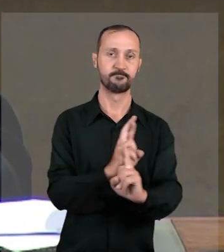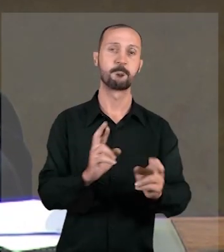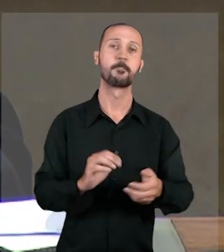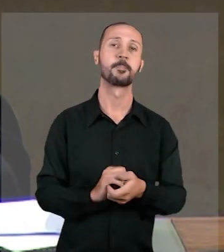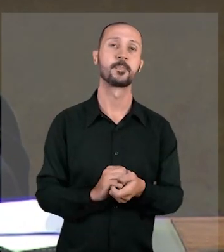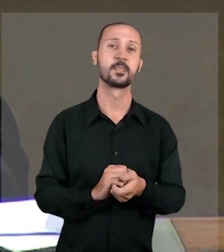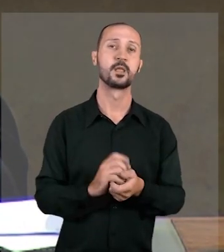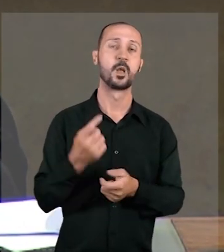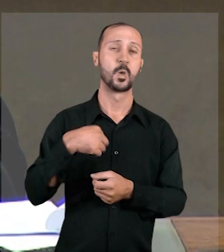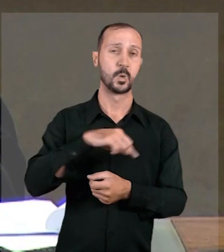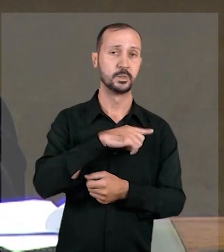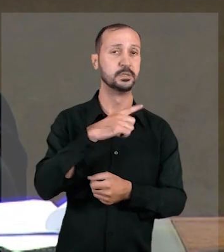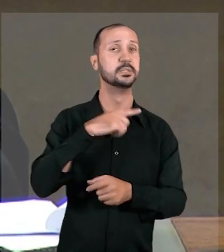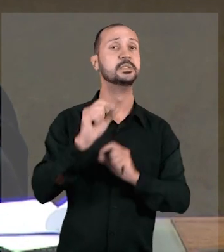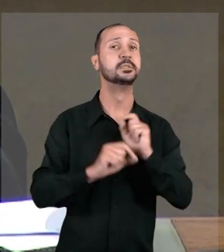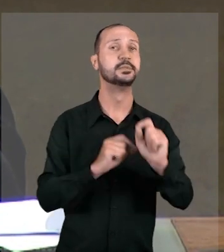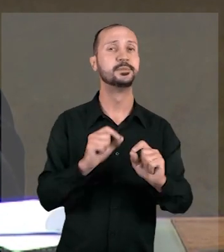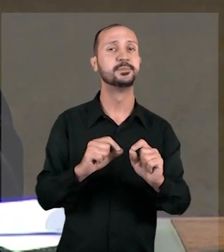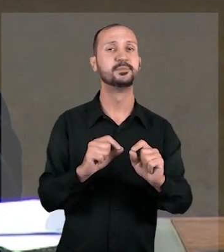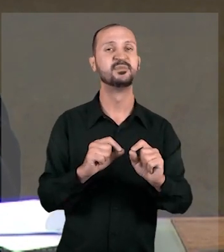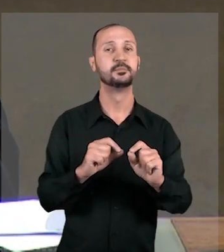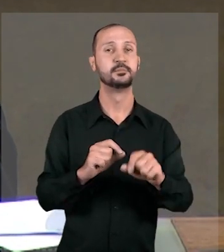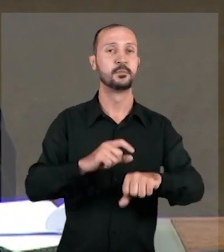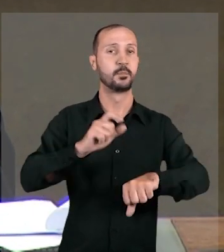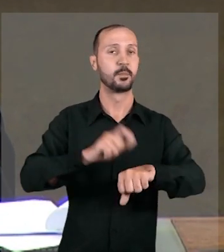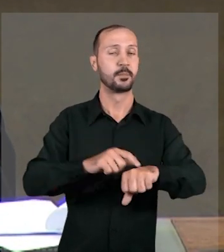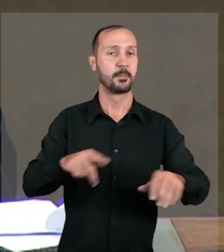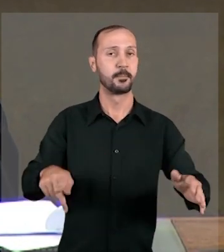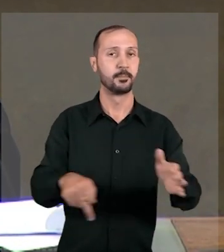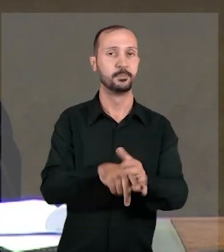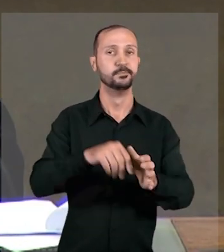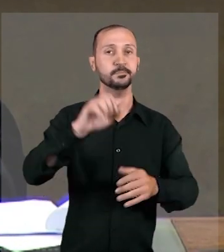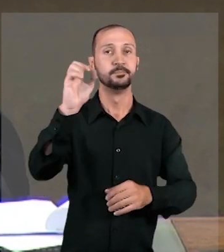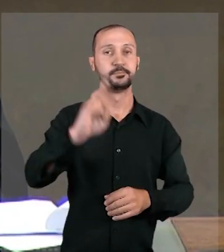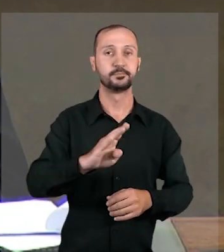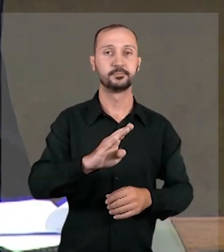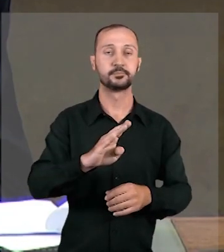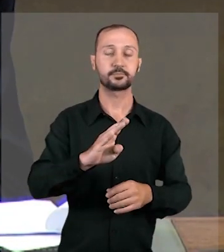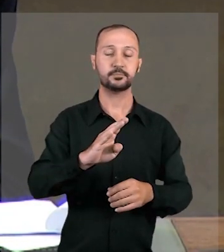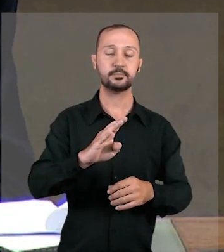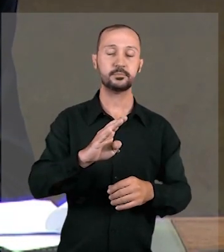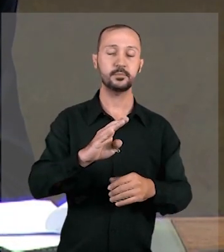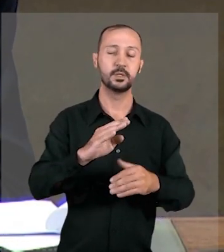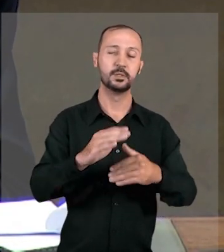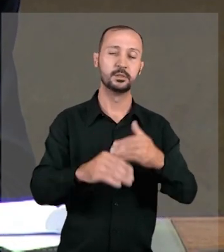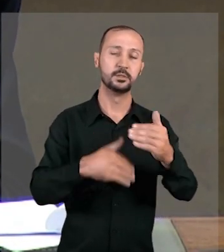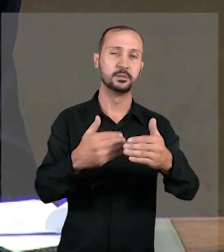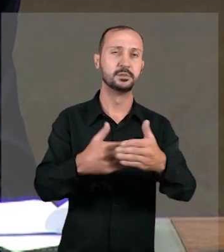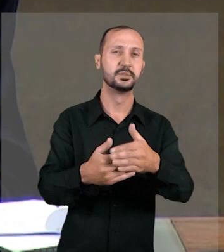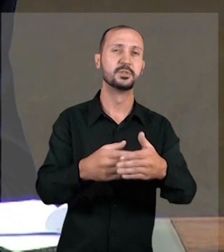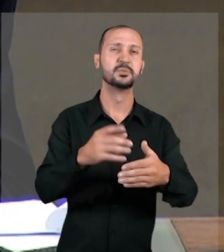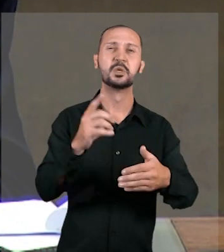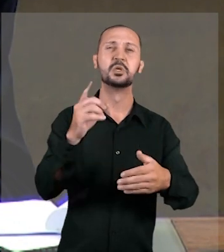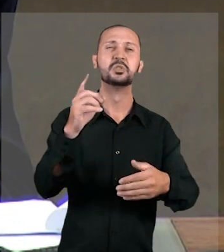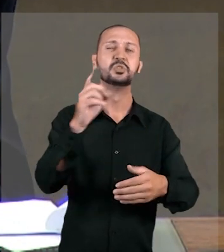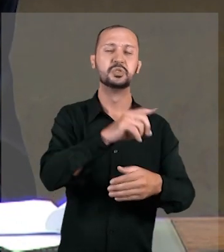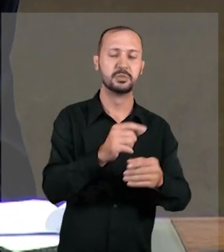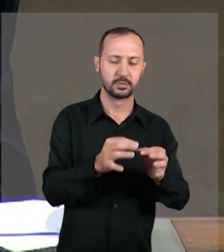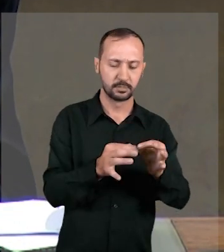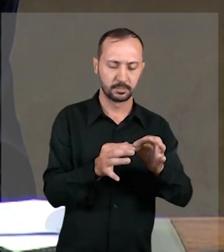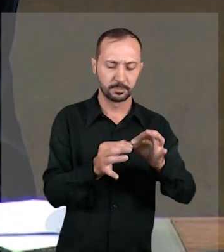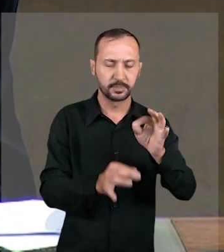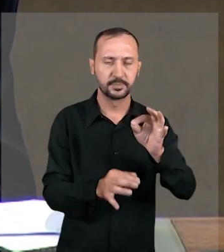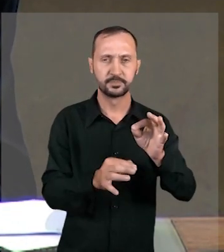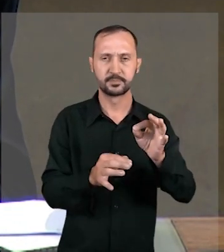representatividade. Nós temos um momento brasileiro em que, dias depois, não é meses depois, dias depois